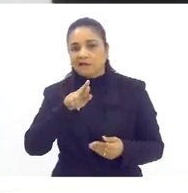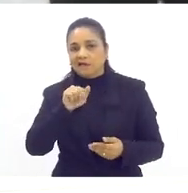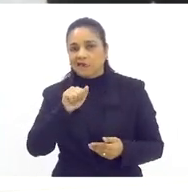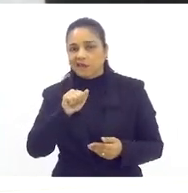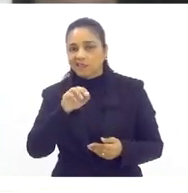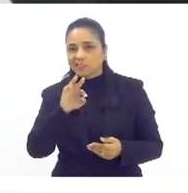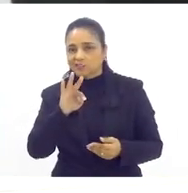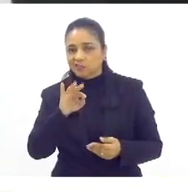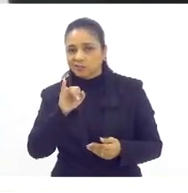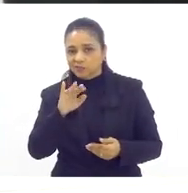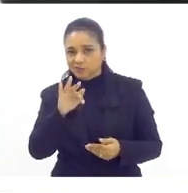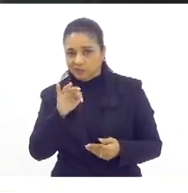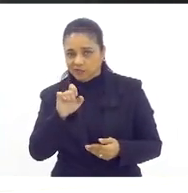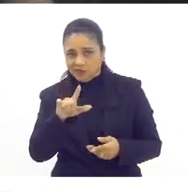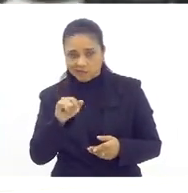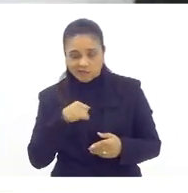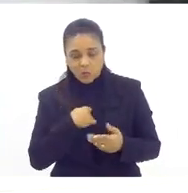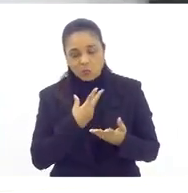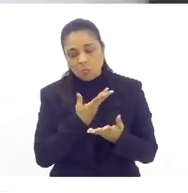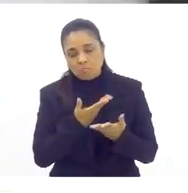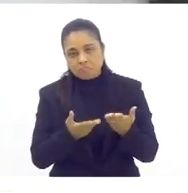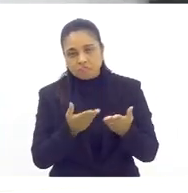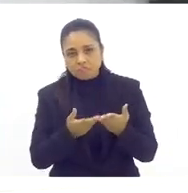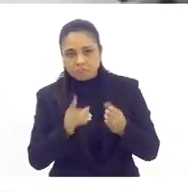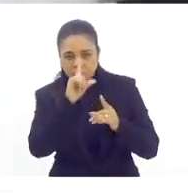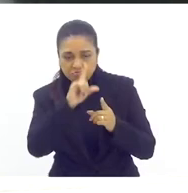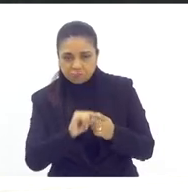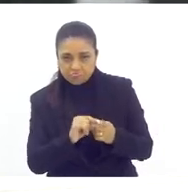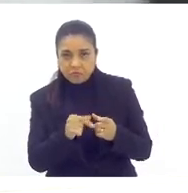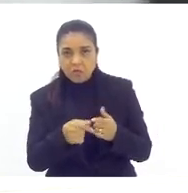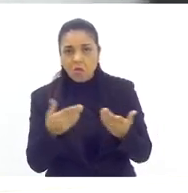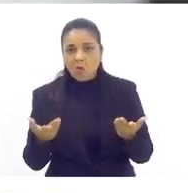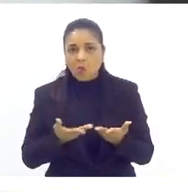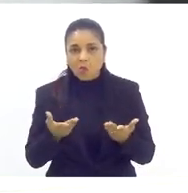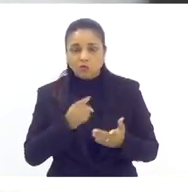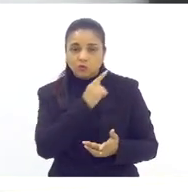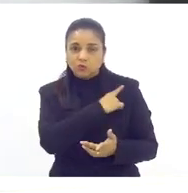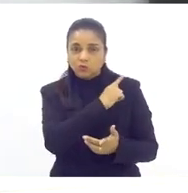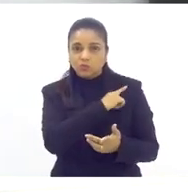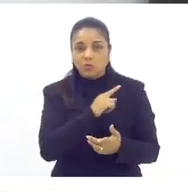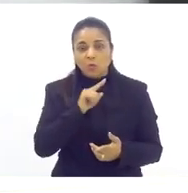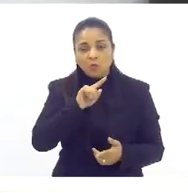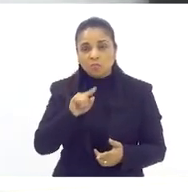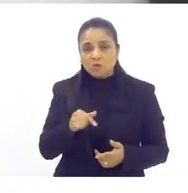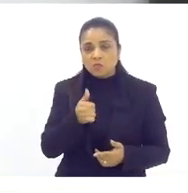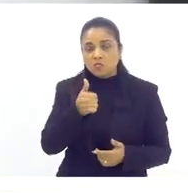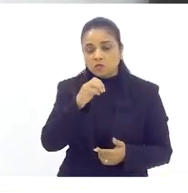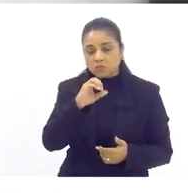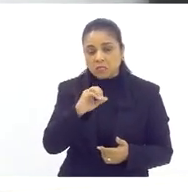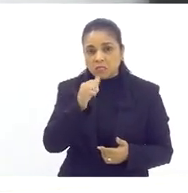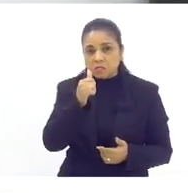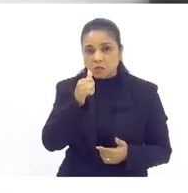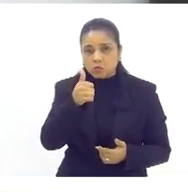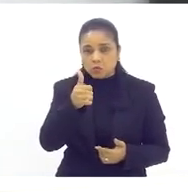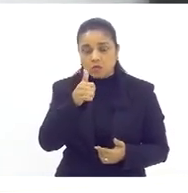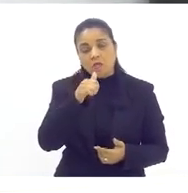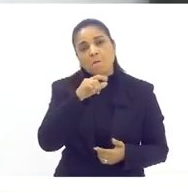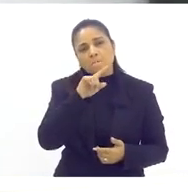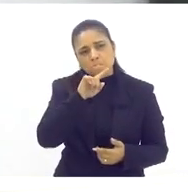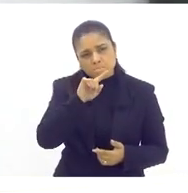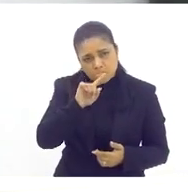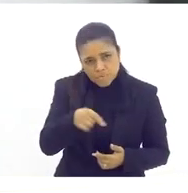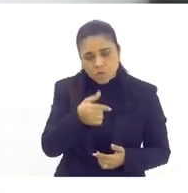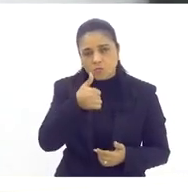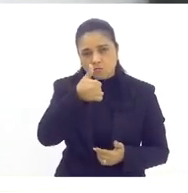hoje um gestor de uma unidade ele recebe de gratificação 111 isso o gestor